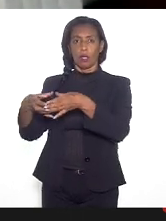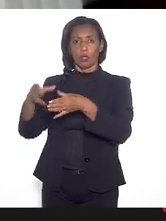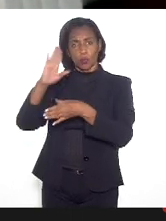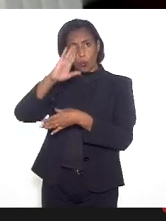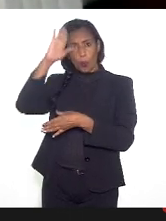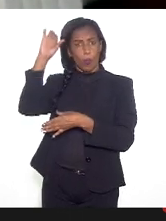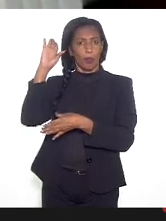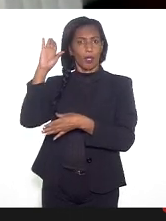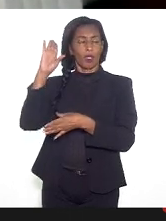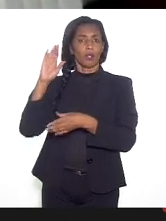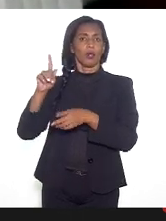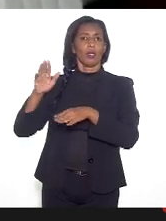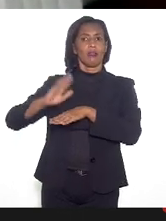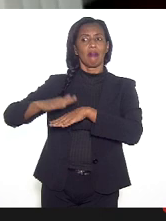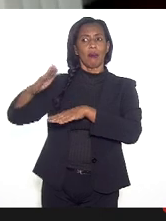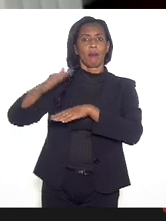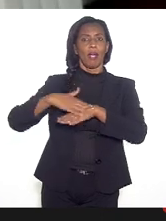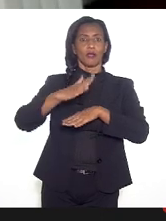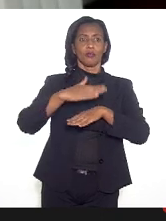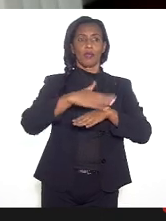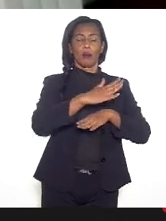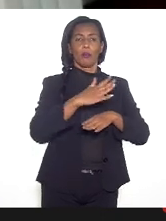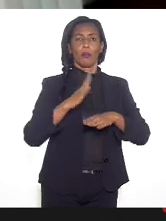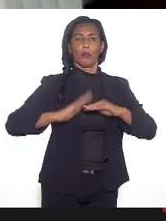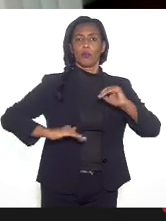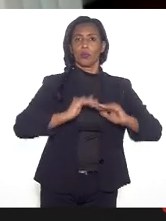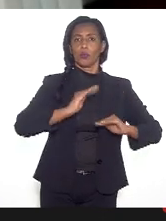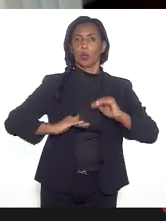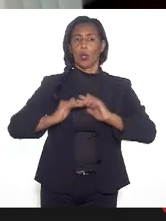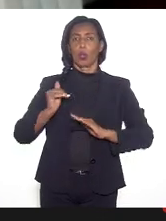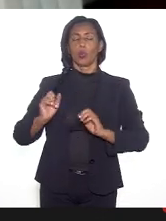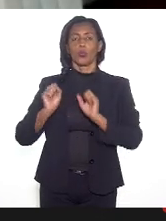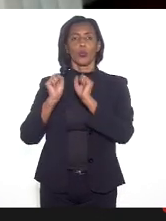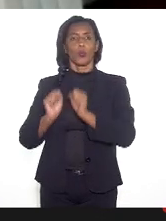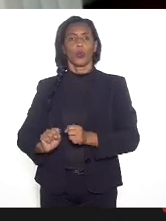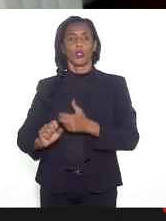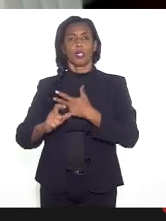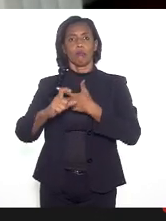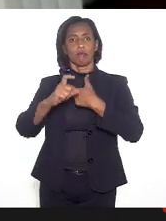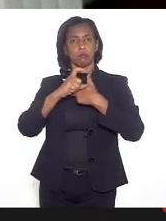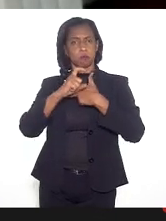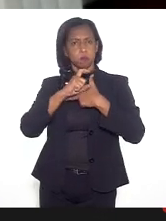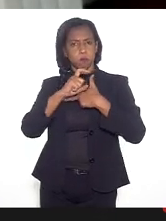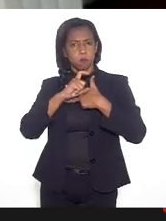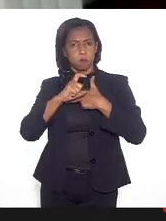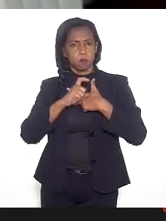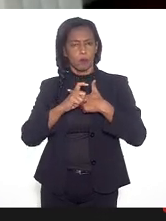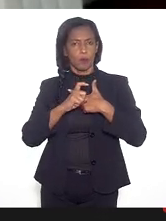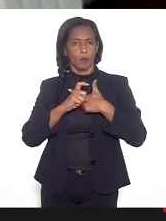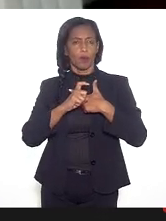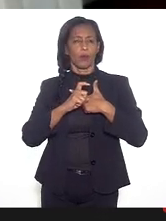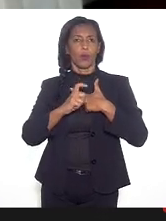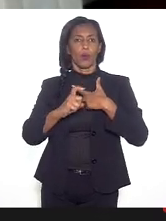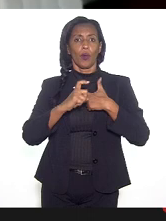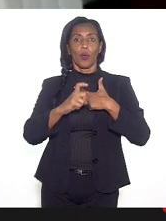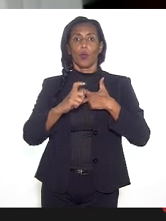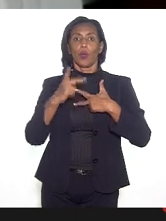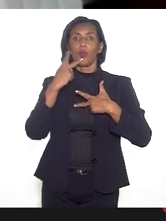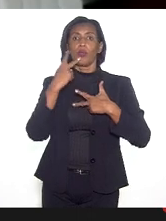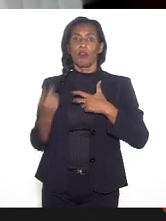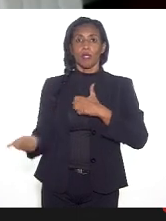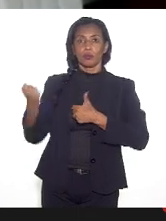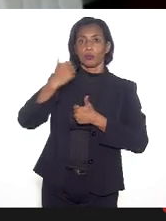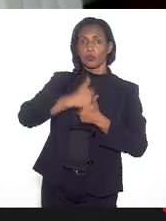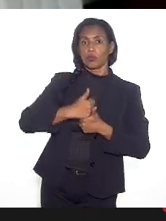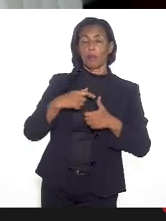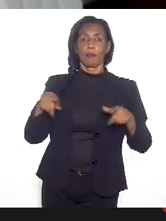corporações e das demais carreiras do Poder Executivo no que diz respeito à reposição, mas